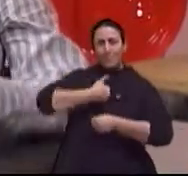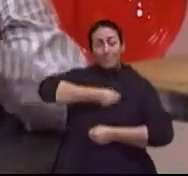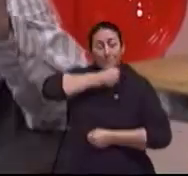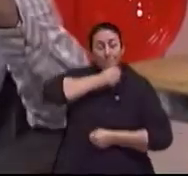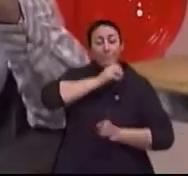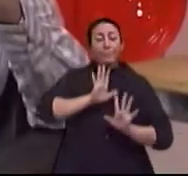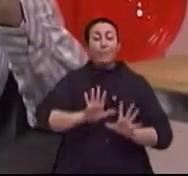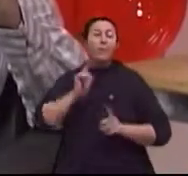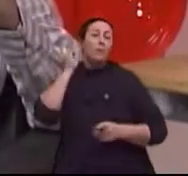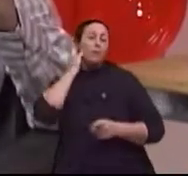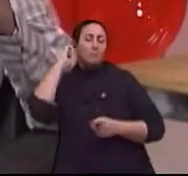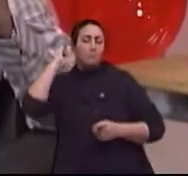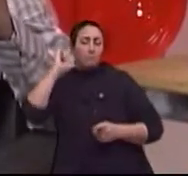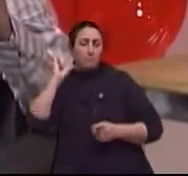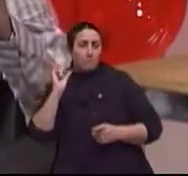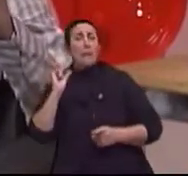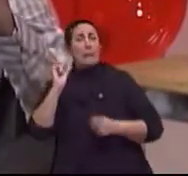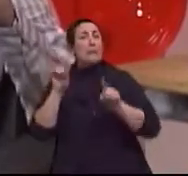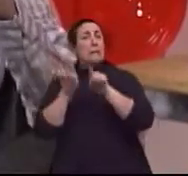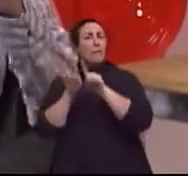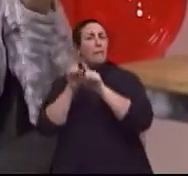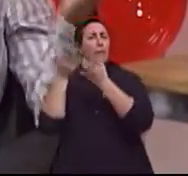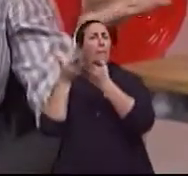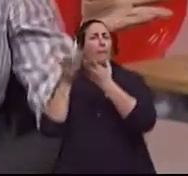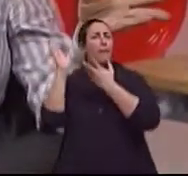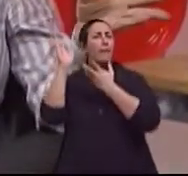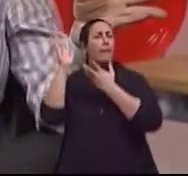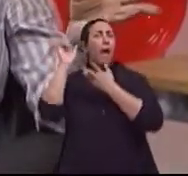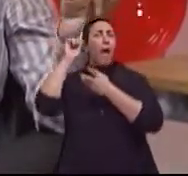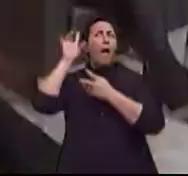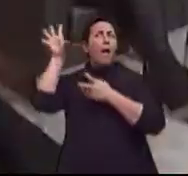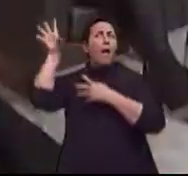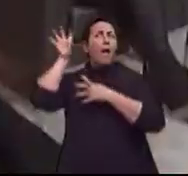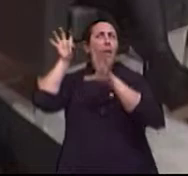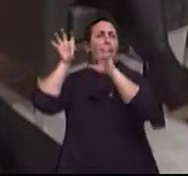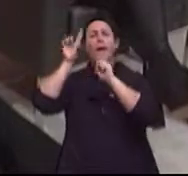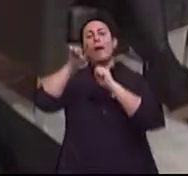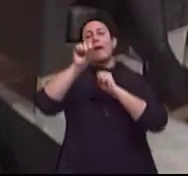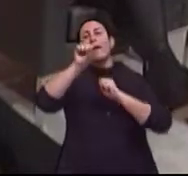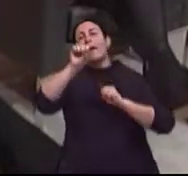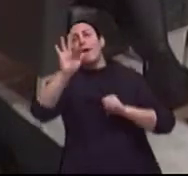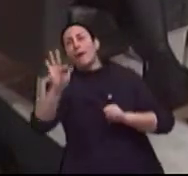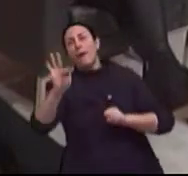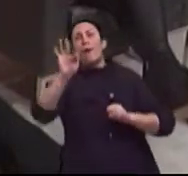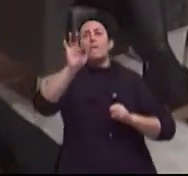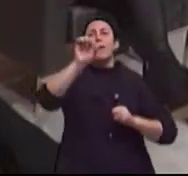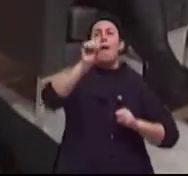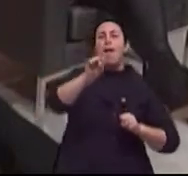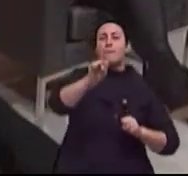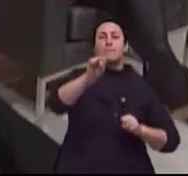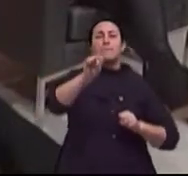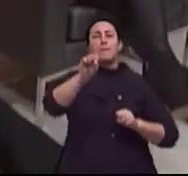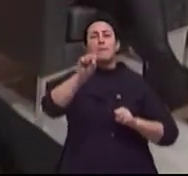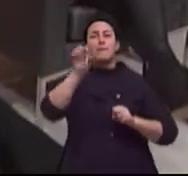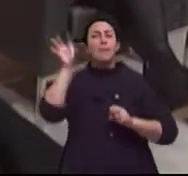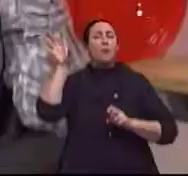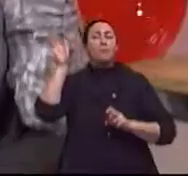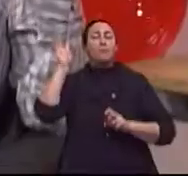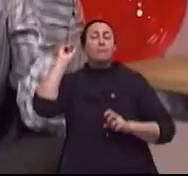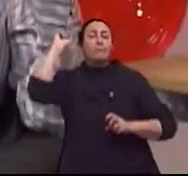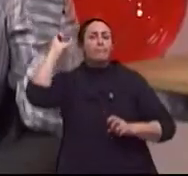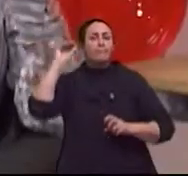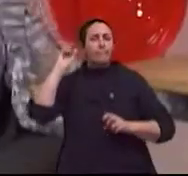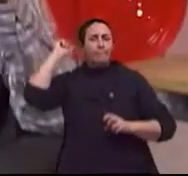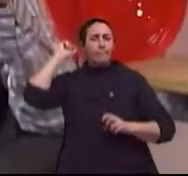envelhecimento, ela vai perdendo os agudos, aonde tem as consoantes do português, o F, o S. Então, ela não escuta os